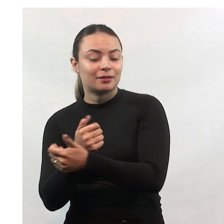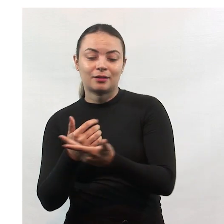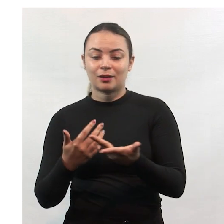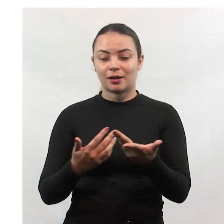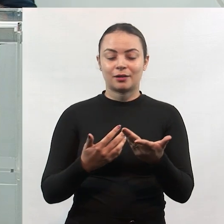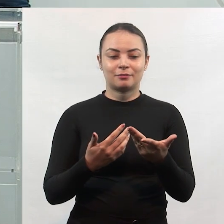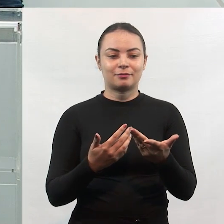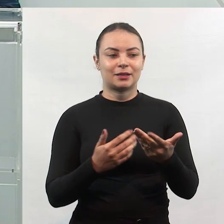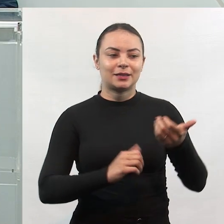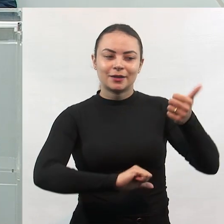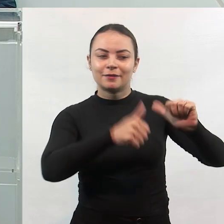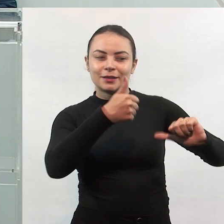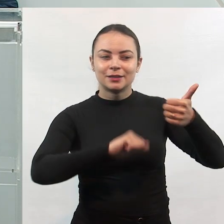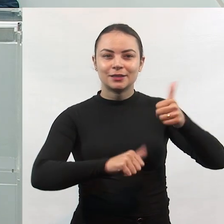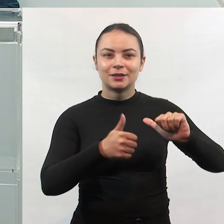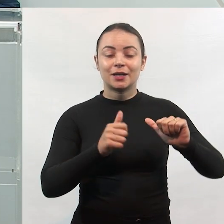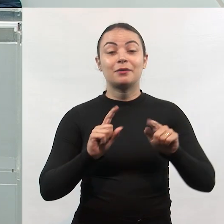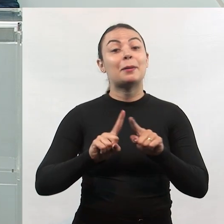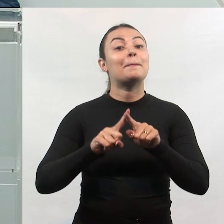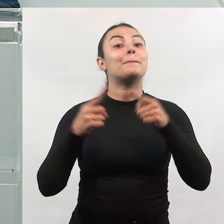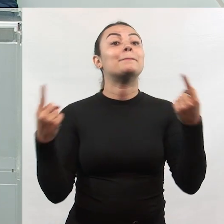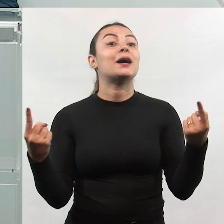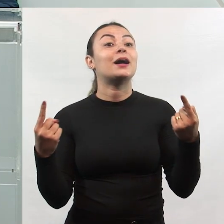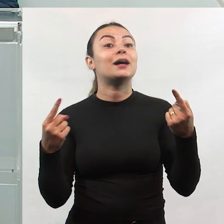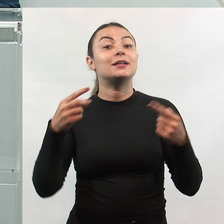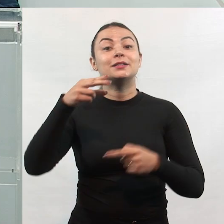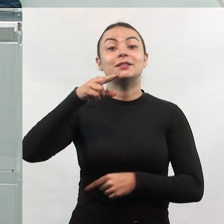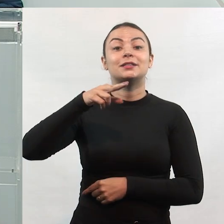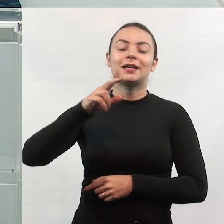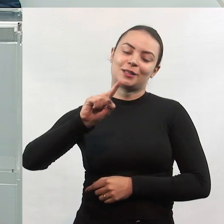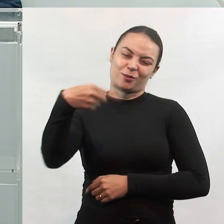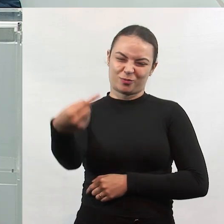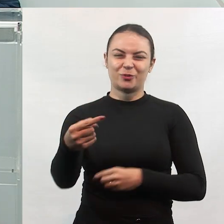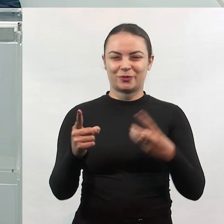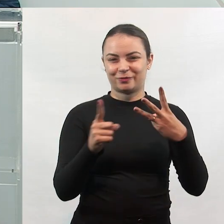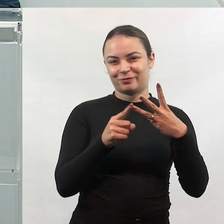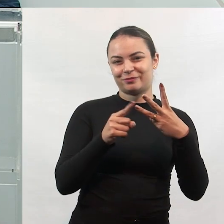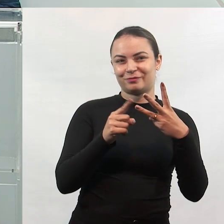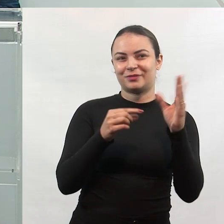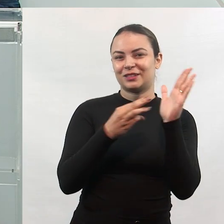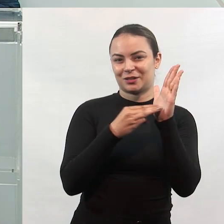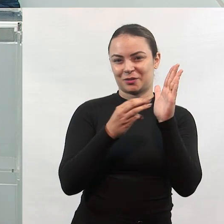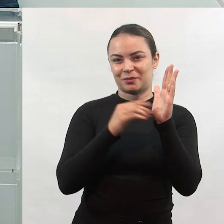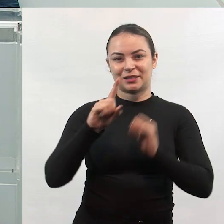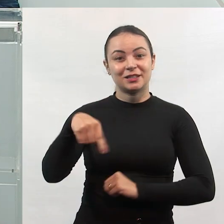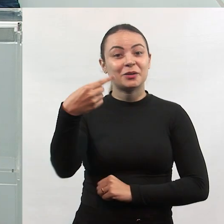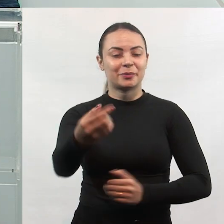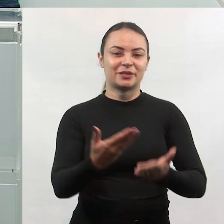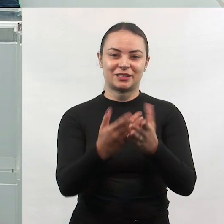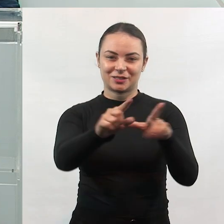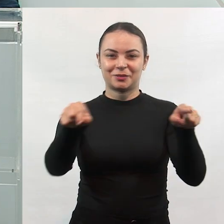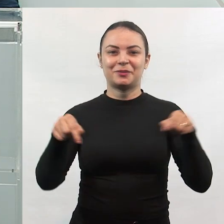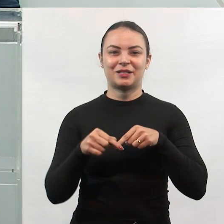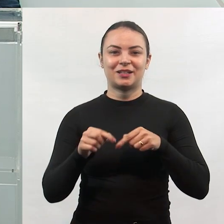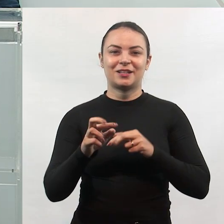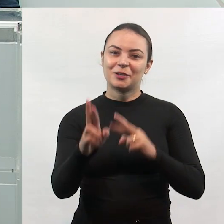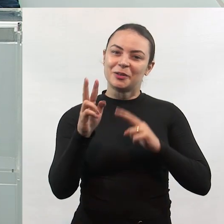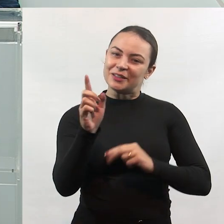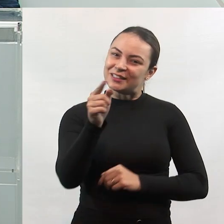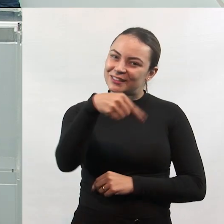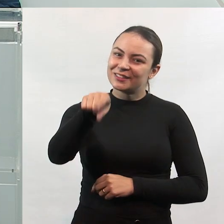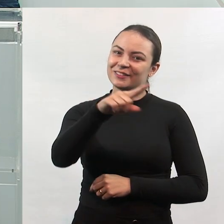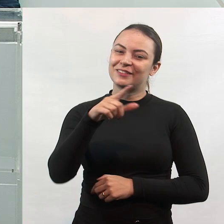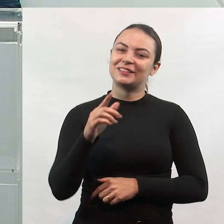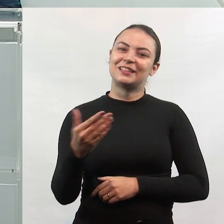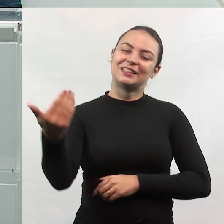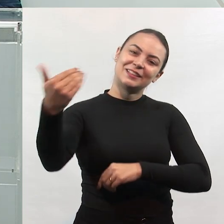qualitativas, mas isso é objeto da nossa unidade 3. Então, a gente vai se debruçar um pouquinho a respeito da parte de método na próxima